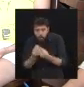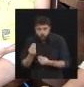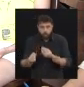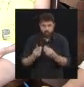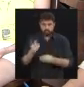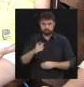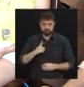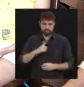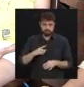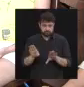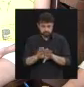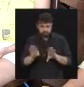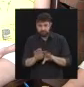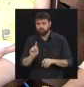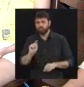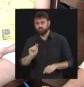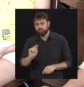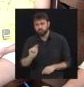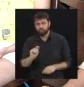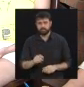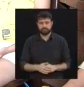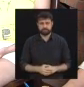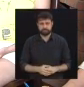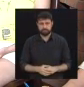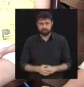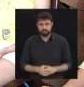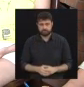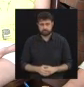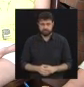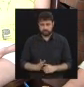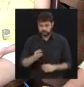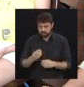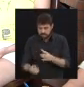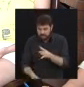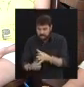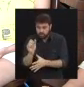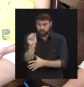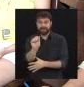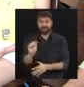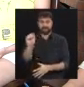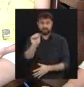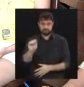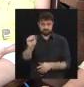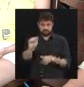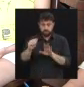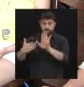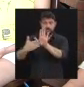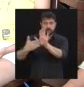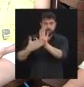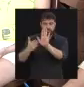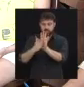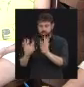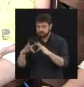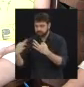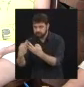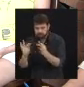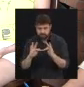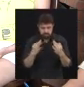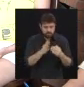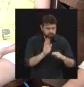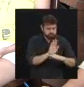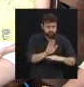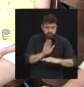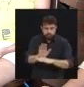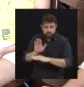né. Haviam, enfim, criado a MOB com esse propósito, então, de ajudar as famílias,